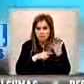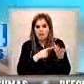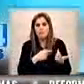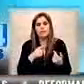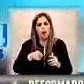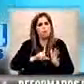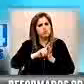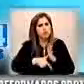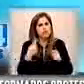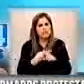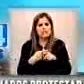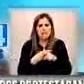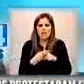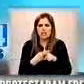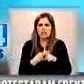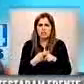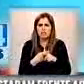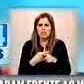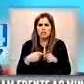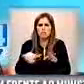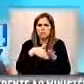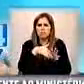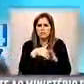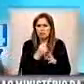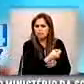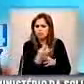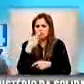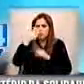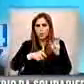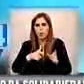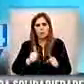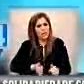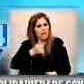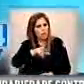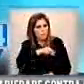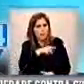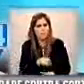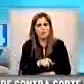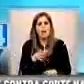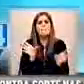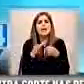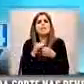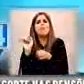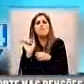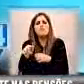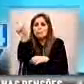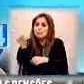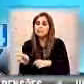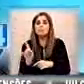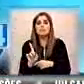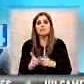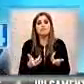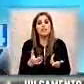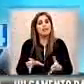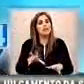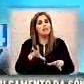tem envolvido muita gente e que merece um prémio com esta dimensão. Para si e para a equipa que trabalha consigo, o que é que significa receber este galardão